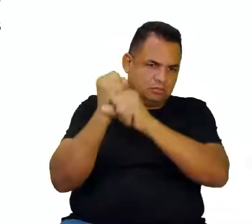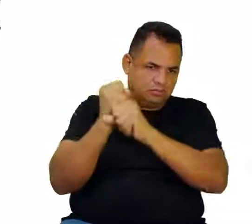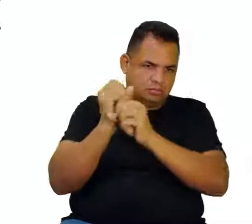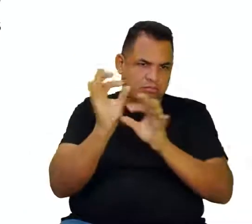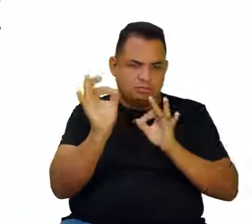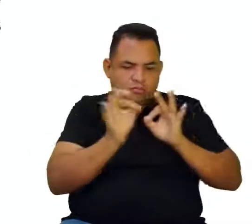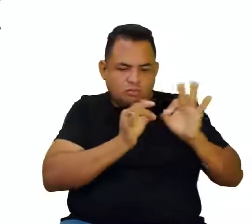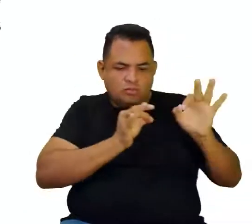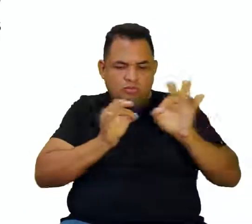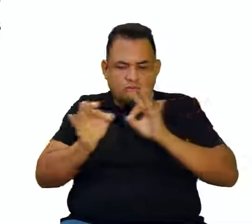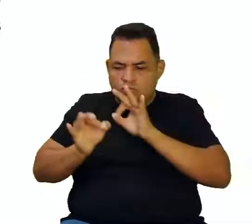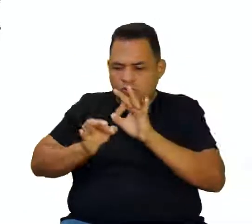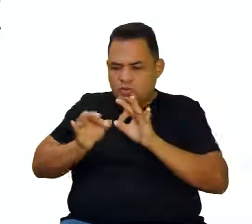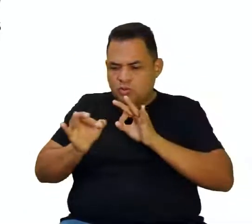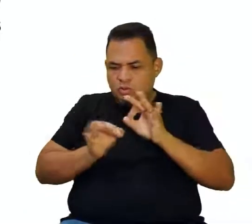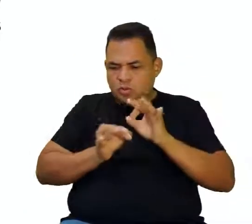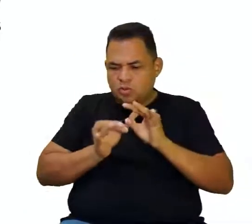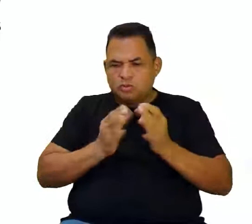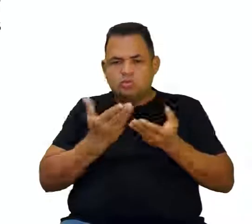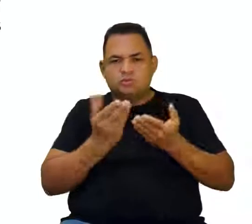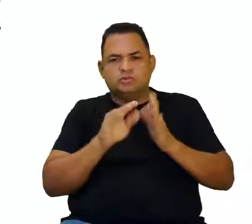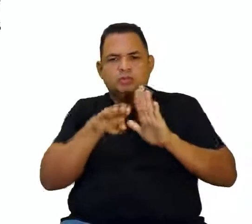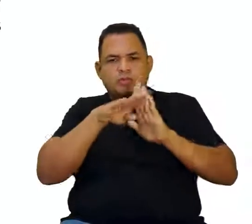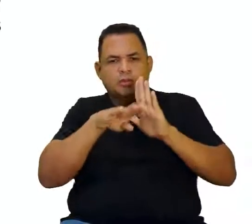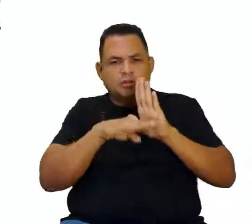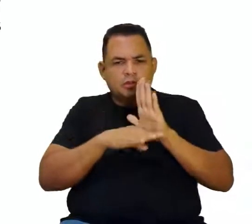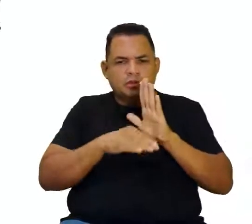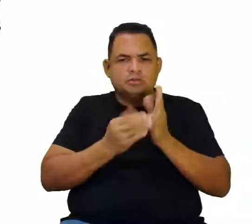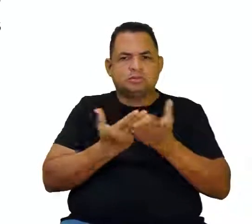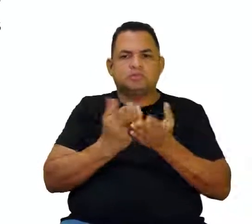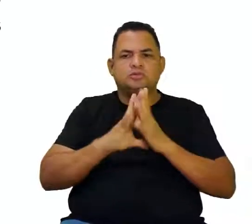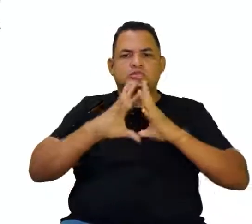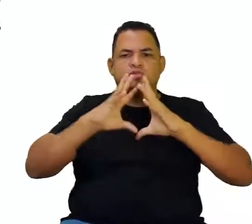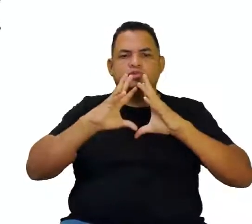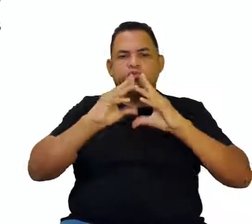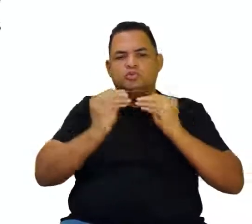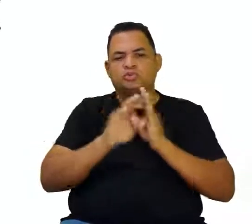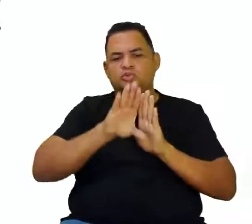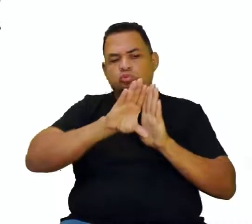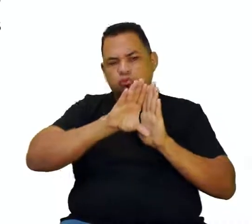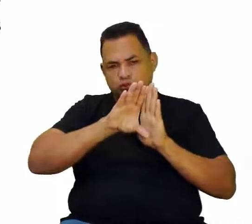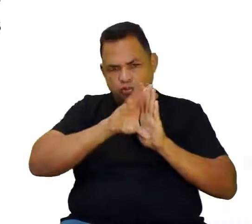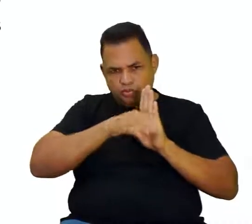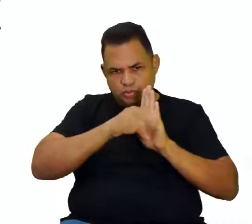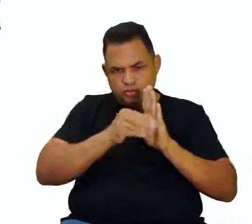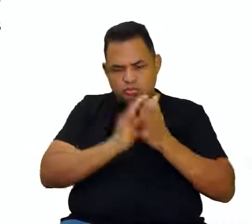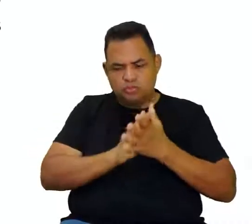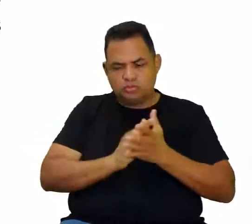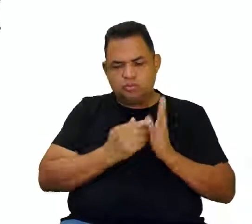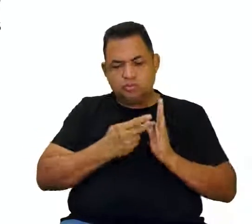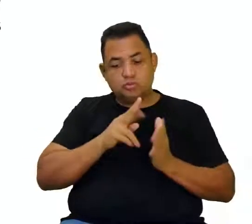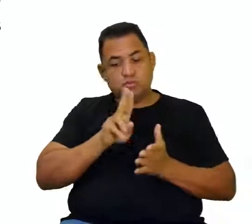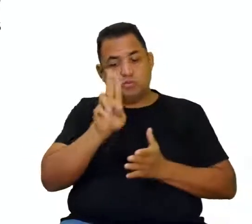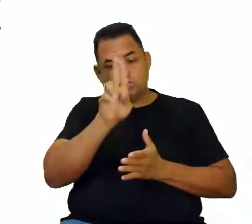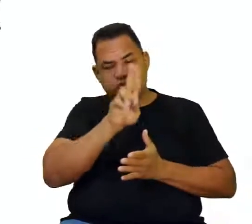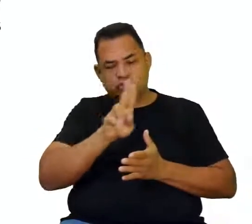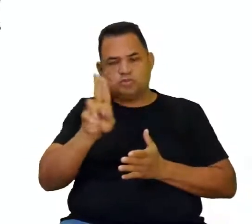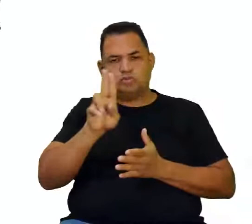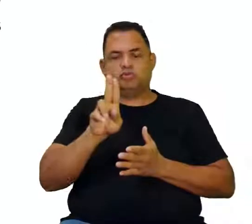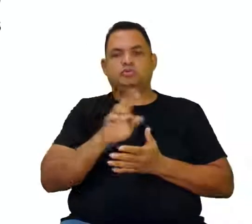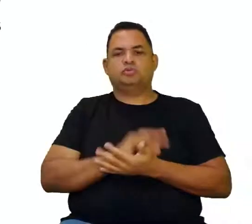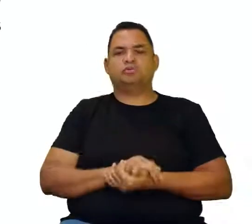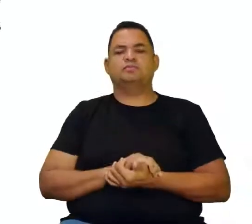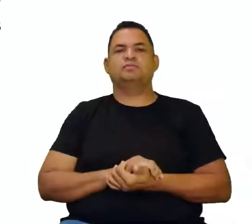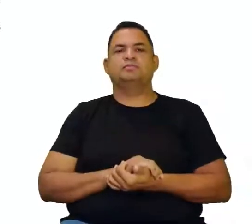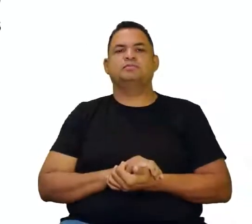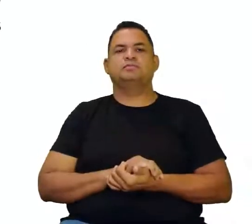e monte lá um esquema que relacione todos os conceitos com as suas aplicações.